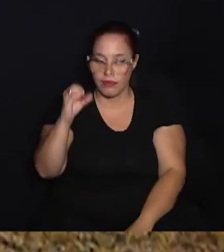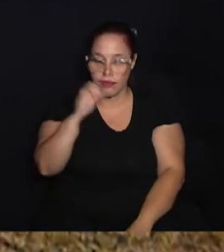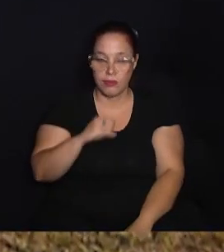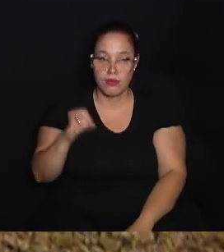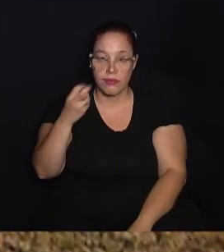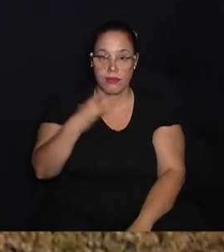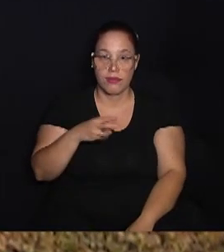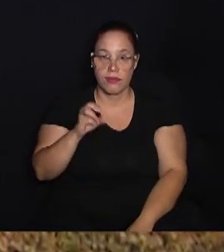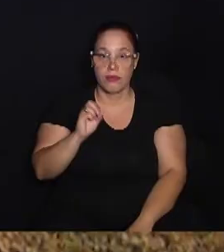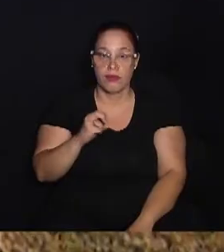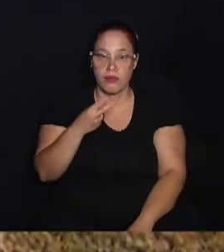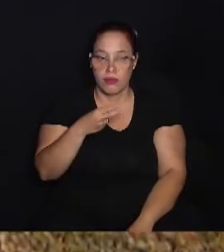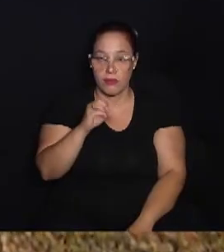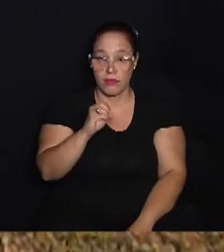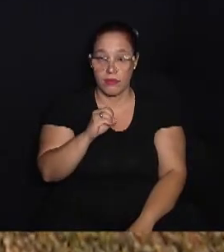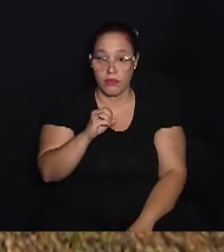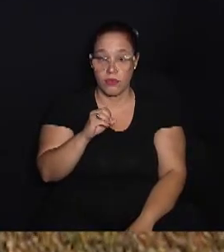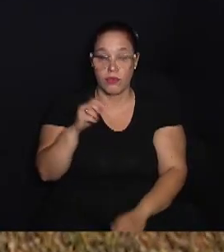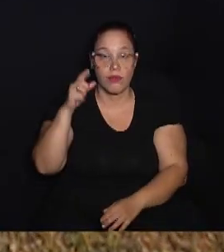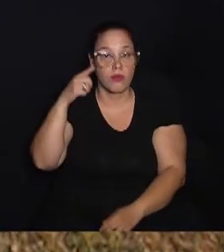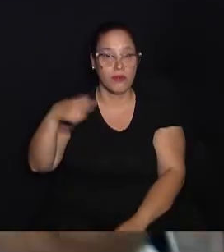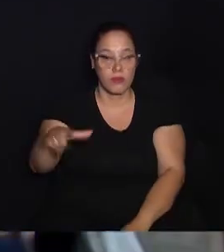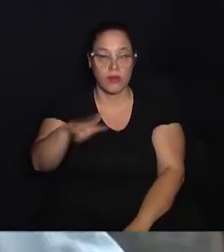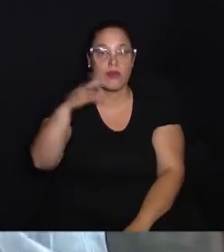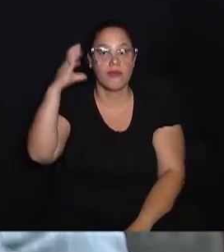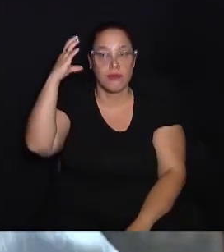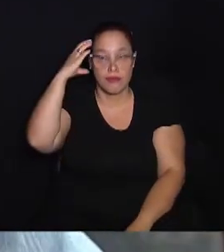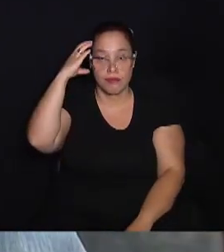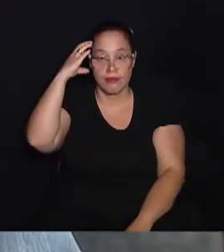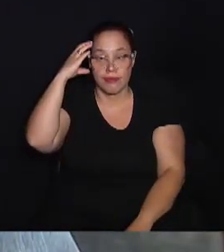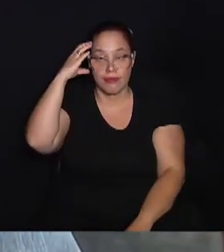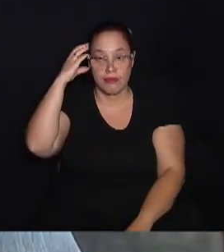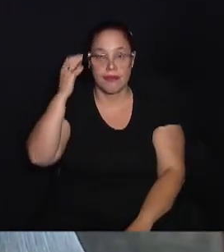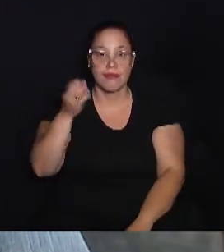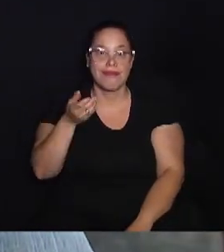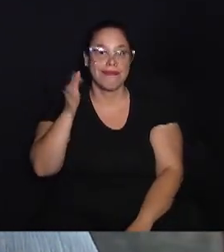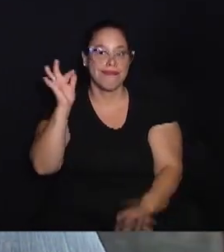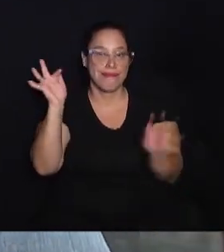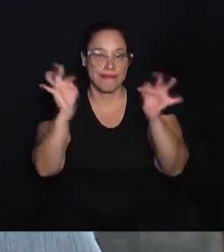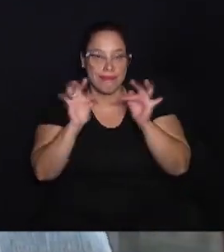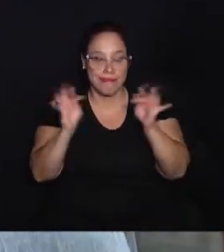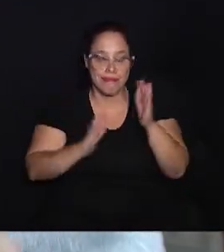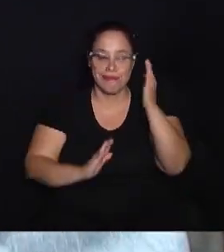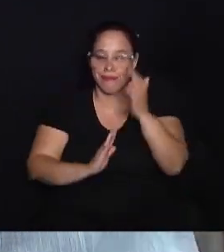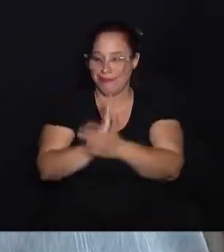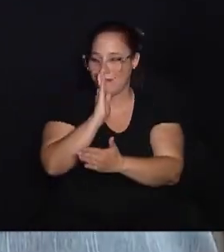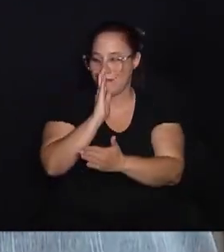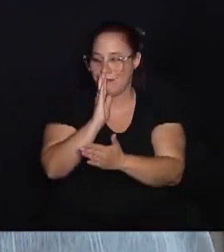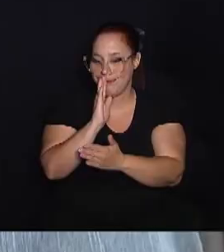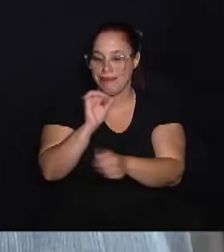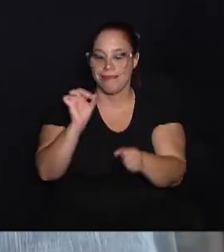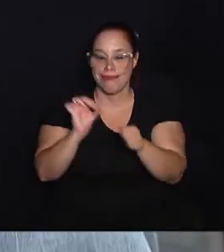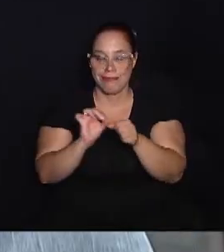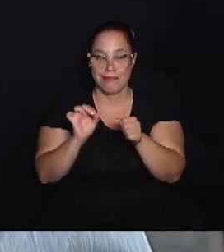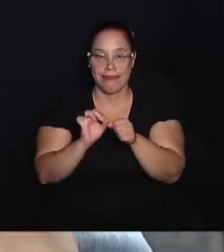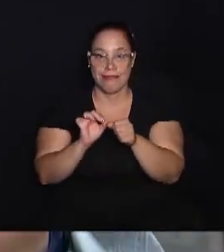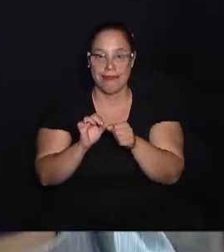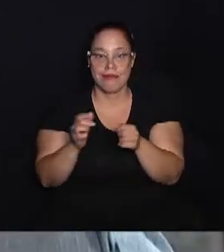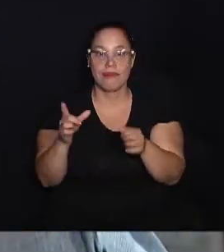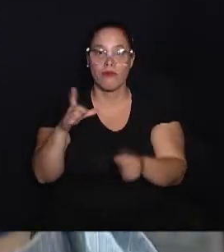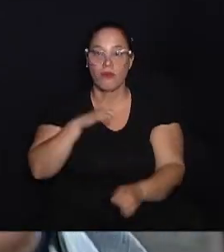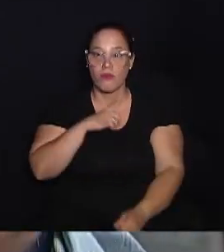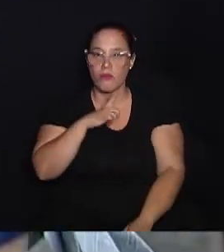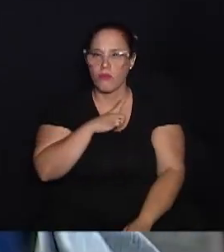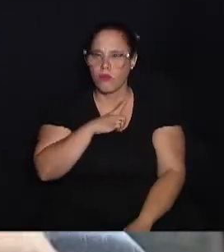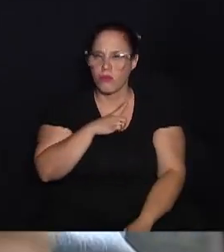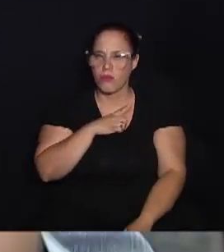foi inaugurado em 17 de outubro de 2020 na Lagoa do Taquaral felizmente o nosso prefeito sancionou